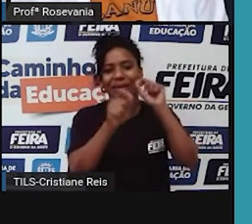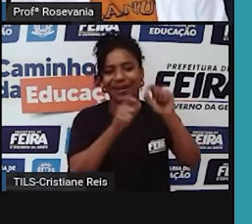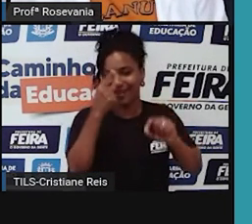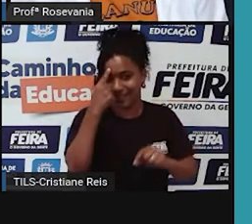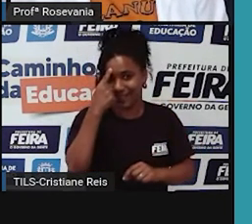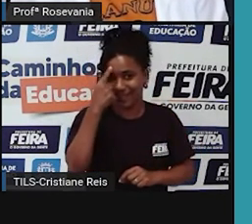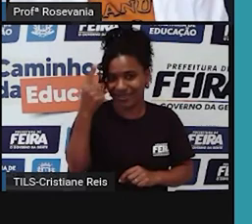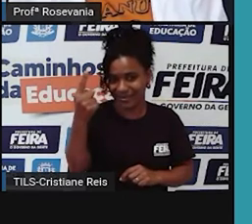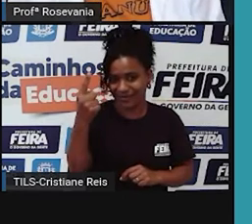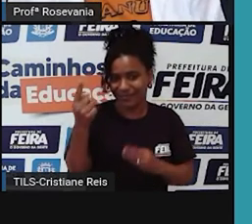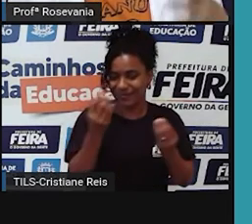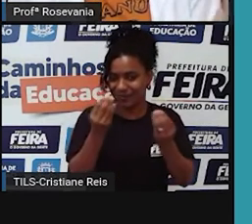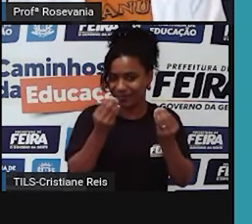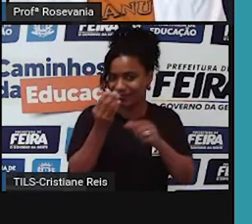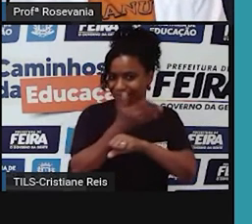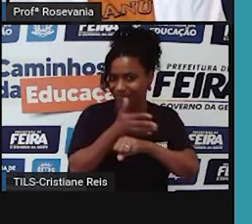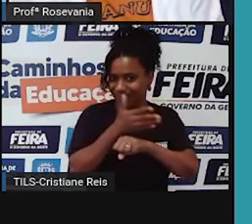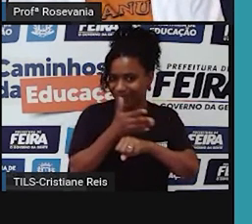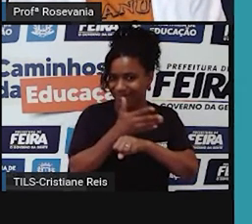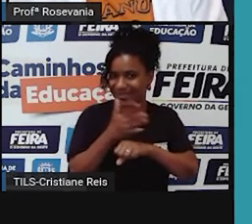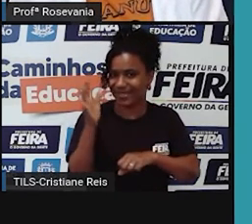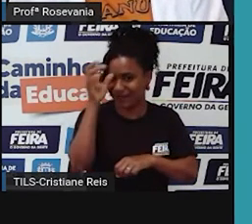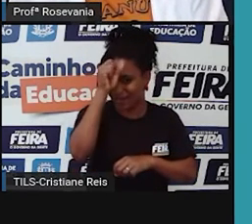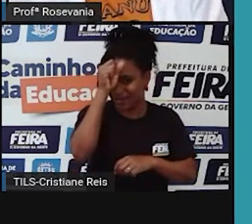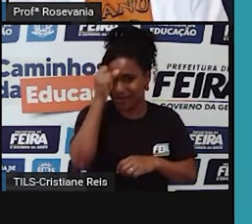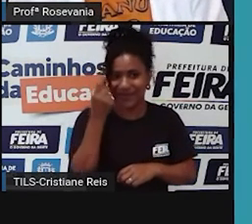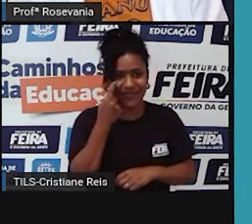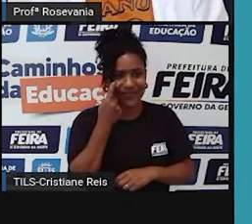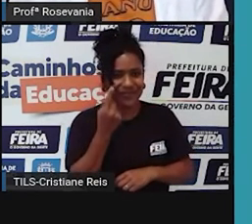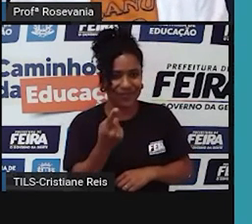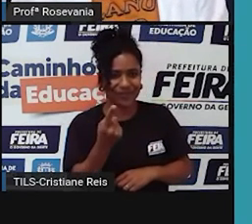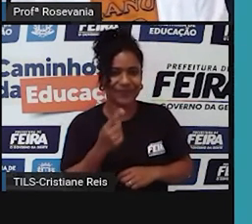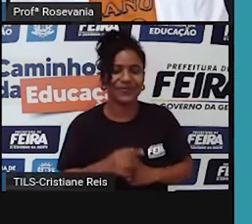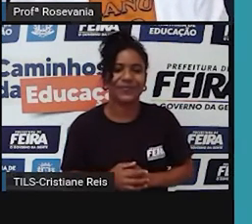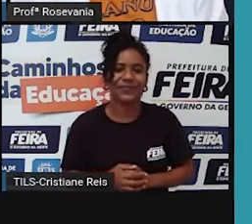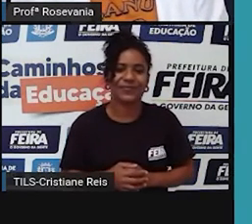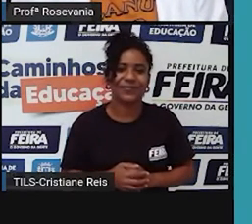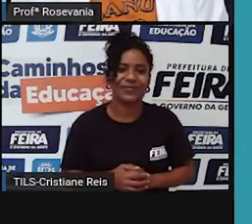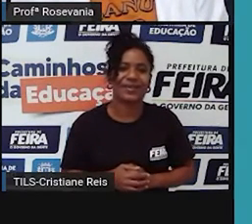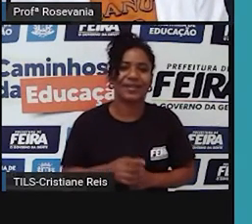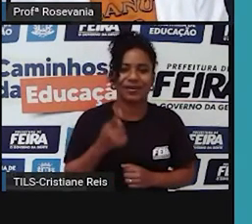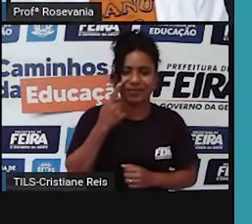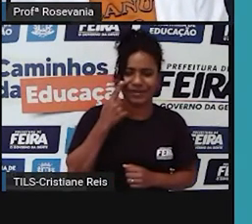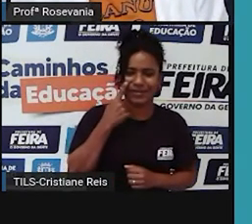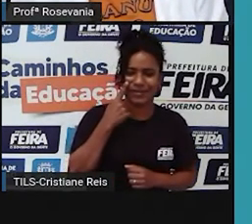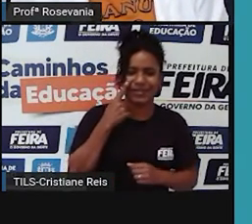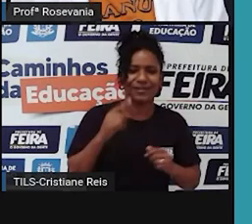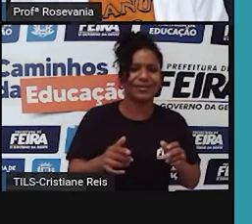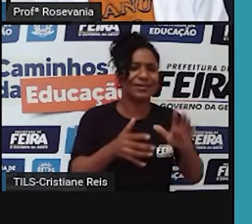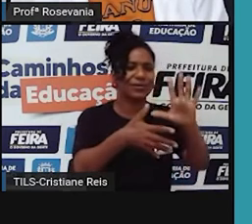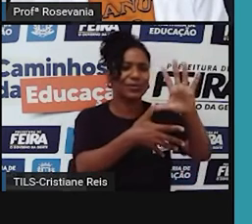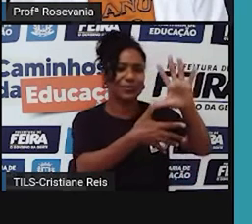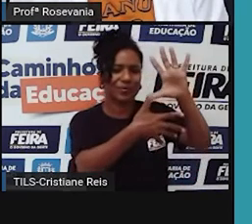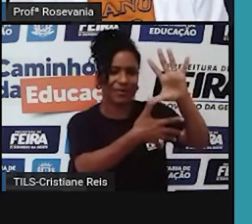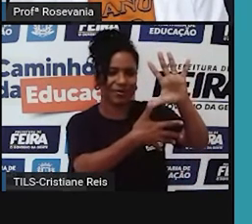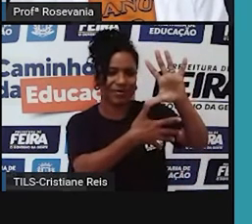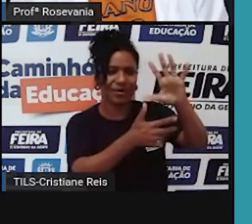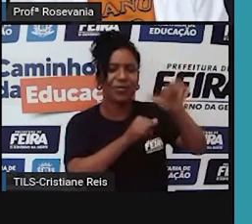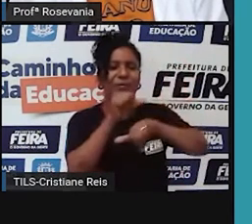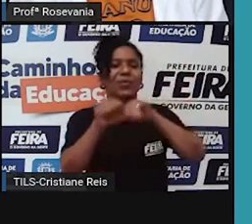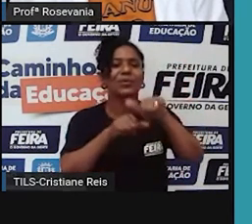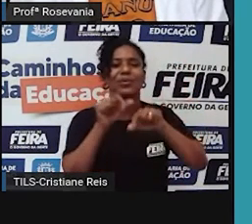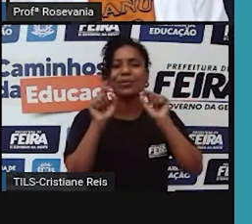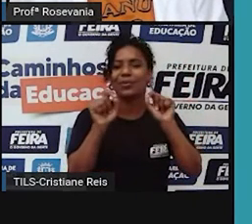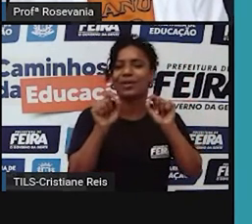como é que vai dar esse treinamento. Espero, né, que vocês acertem. Percebeu o que mudou aqui nesse mapa? Dei